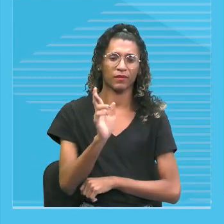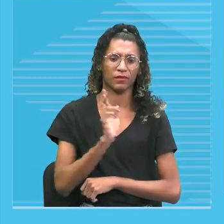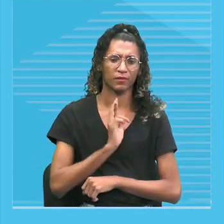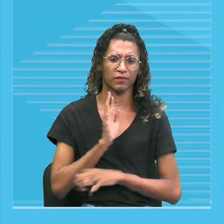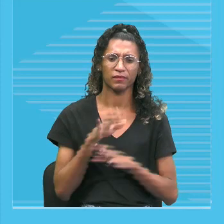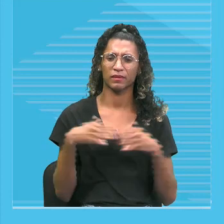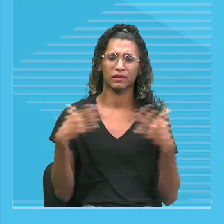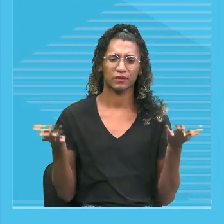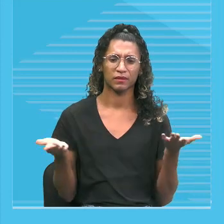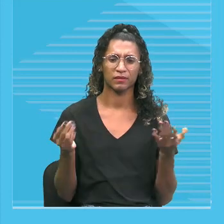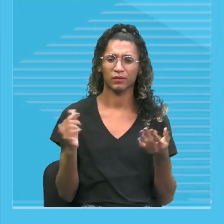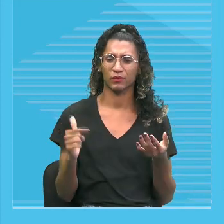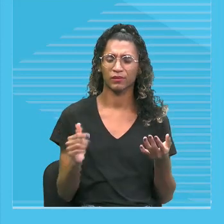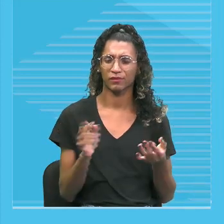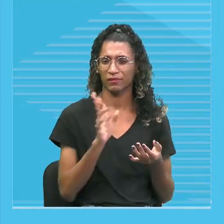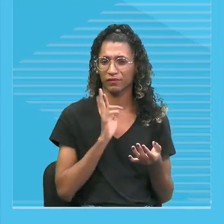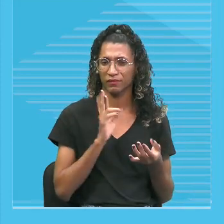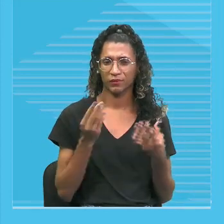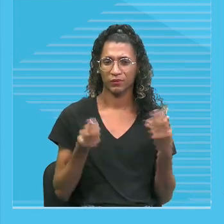vez